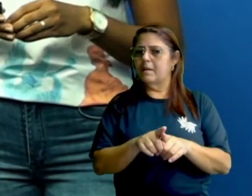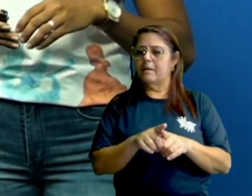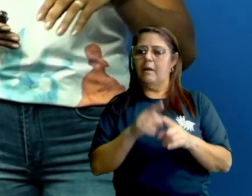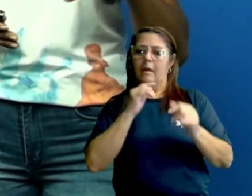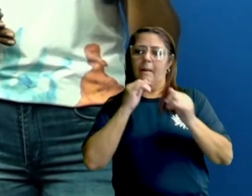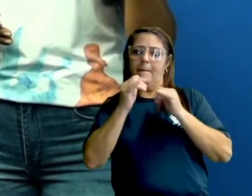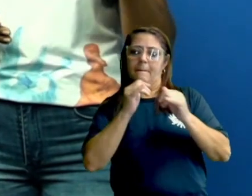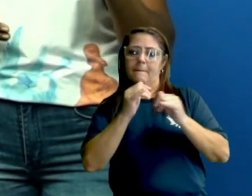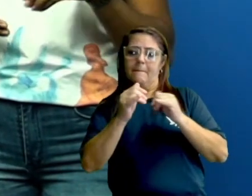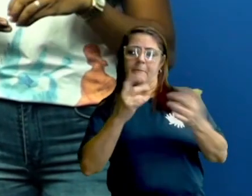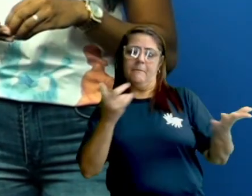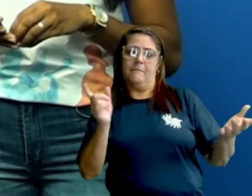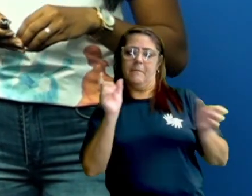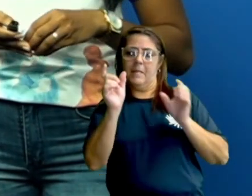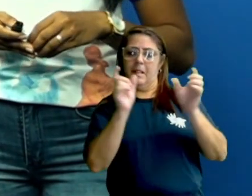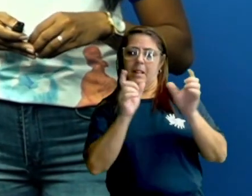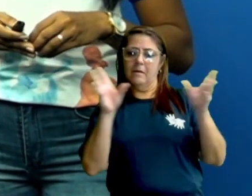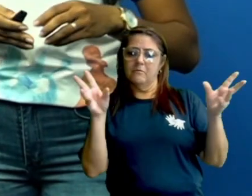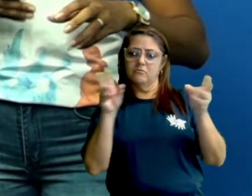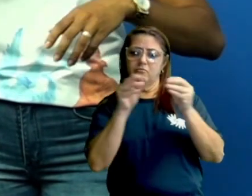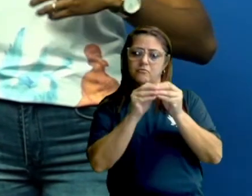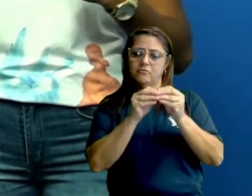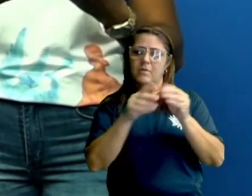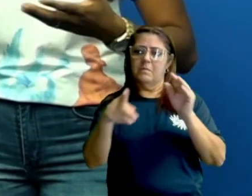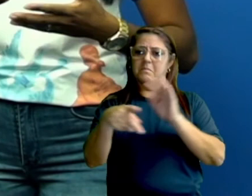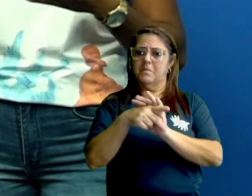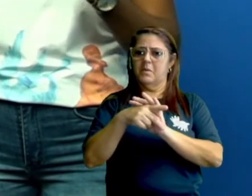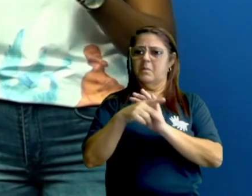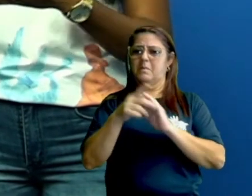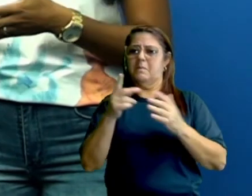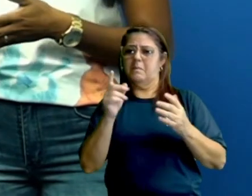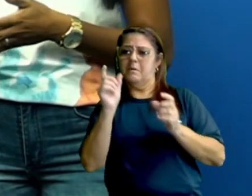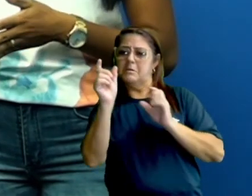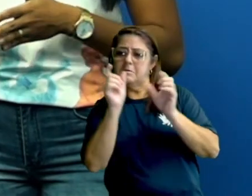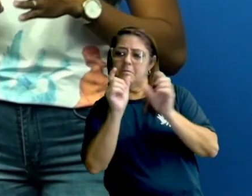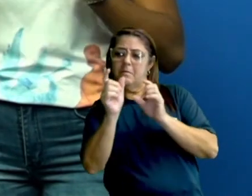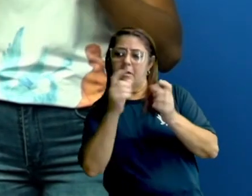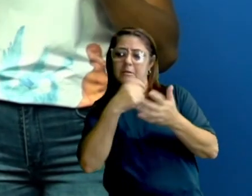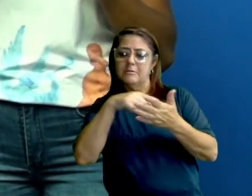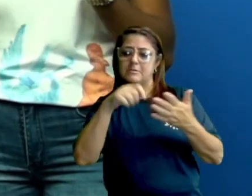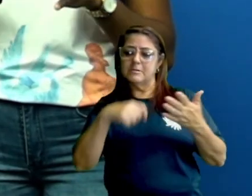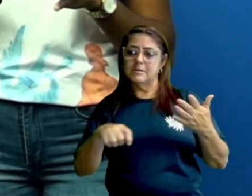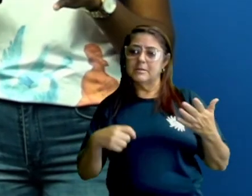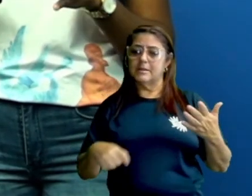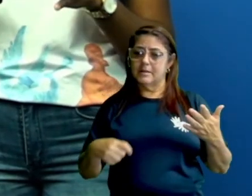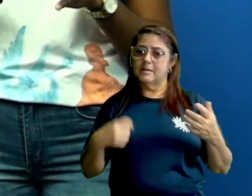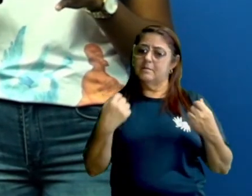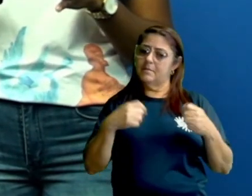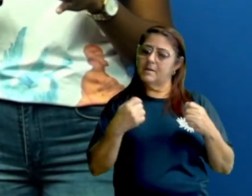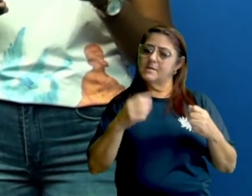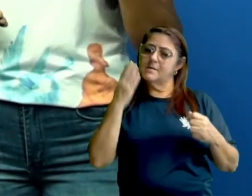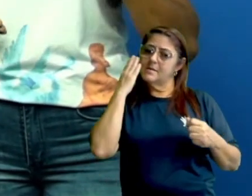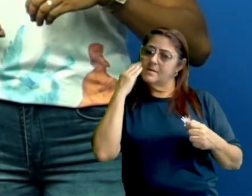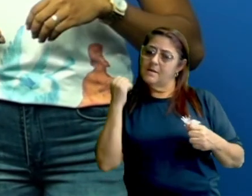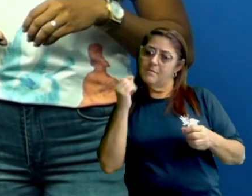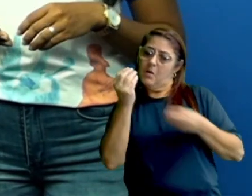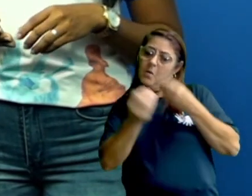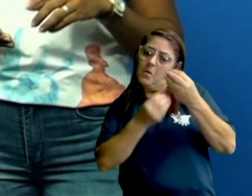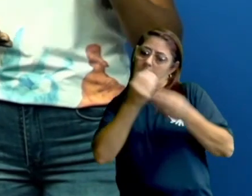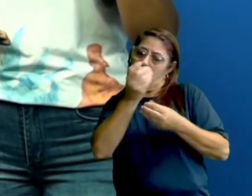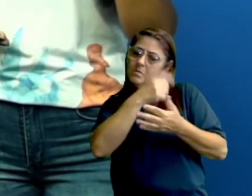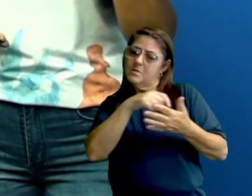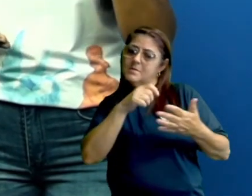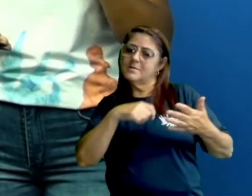da internet em que há abreviações de palavras ou que há variações na escrita. É bom a gente ficar ligadinho nesse ponto. E aí